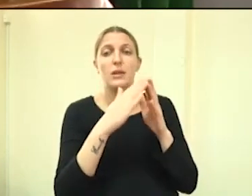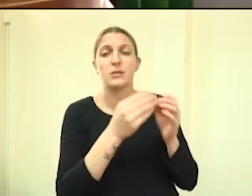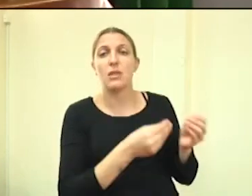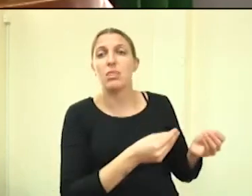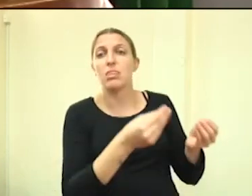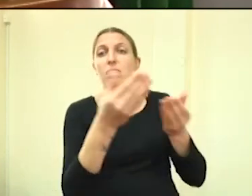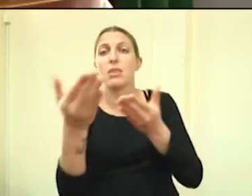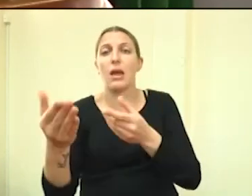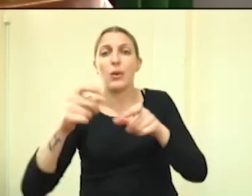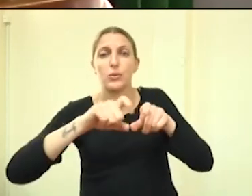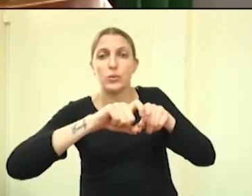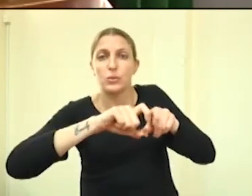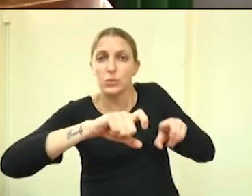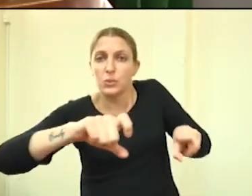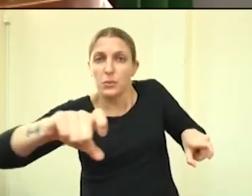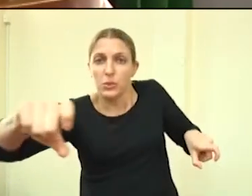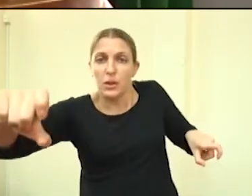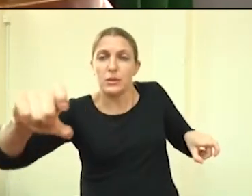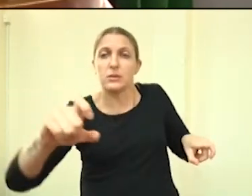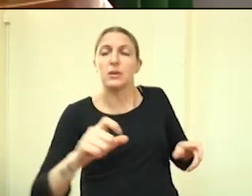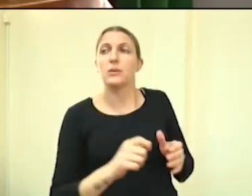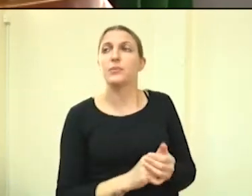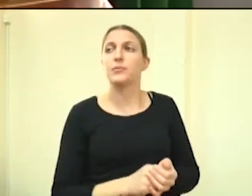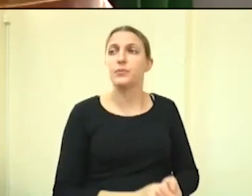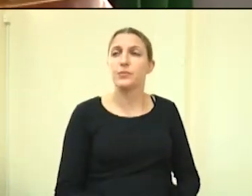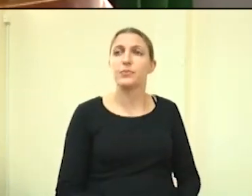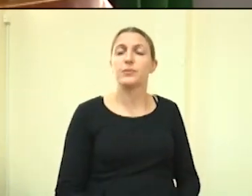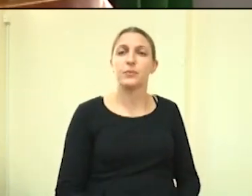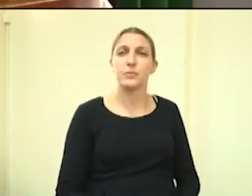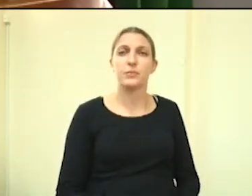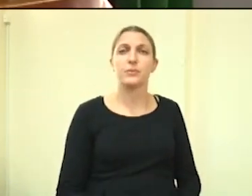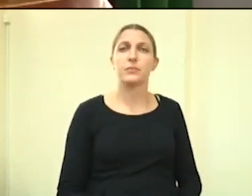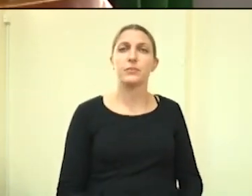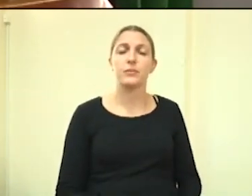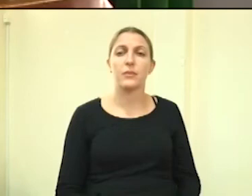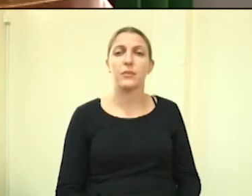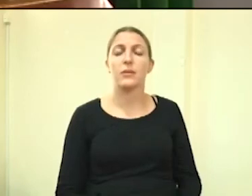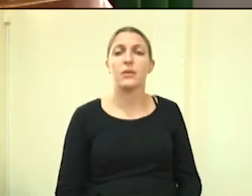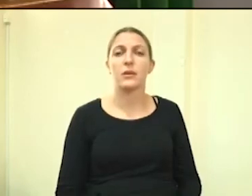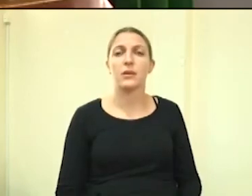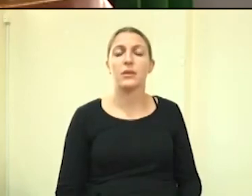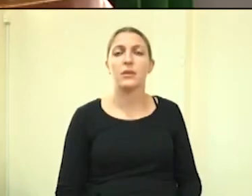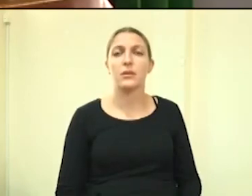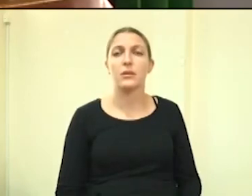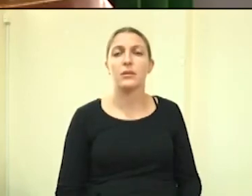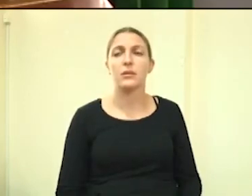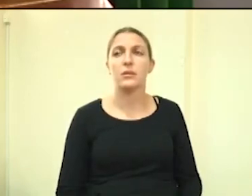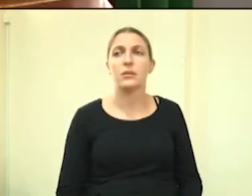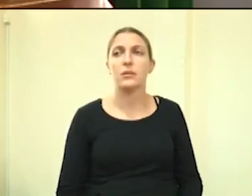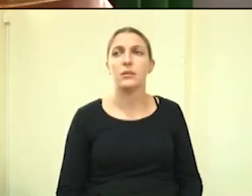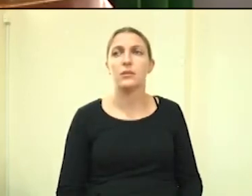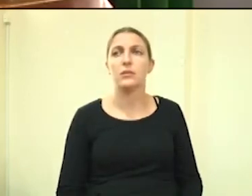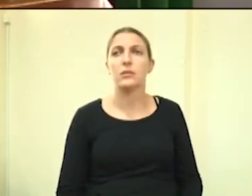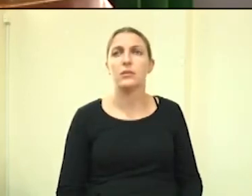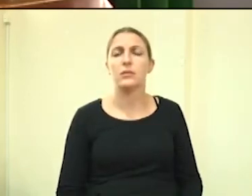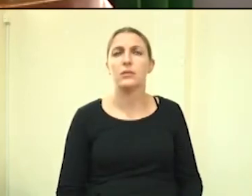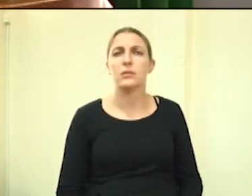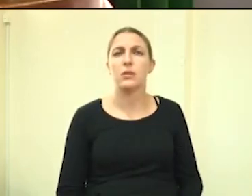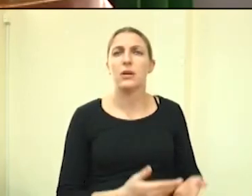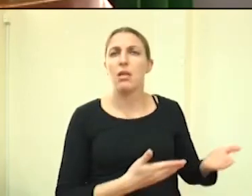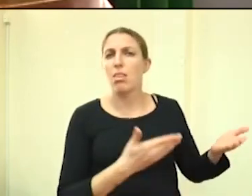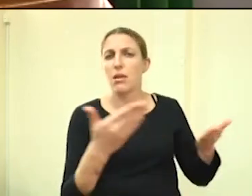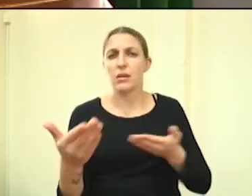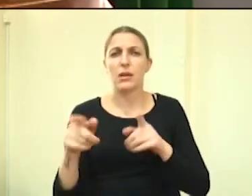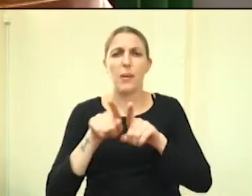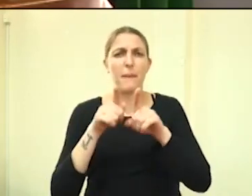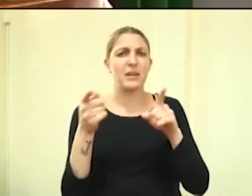deu a prefeitura, sei lá se tem 15, 20, 30 tubos, e até hoje não foram buscar. E segundo eu